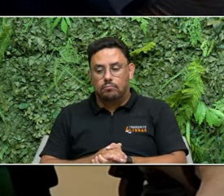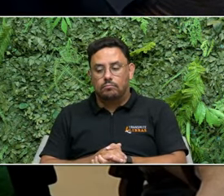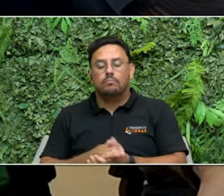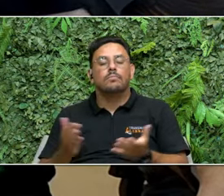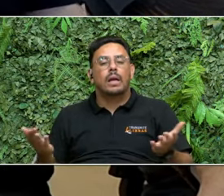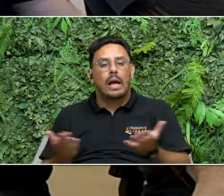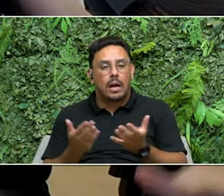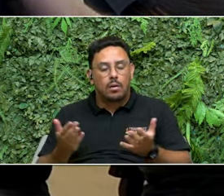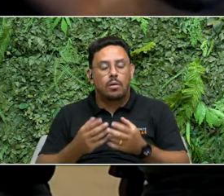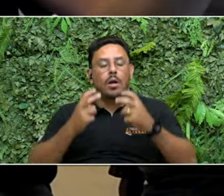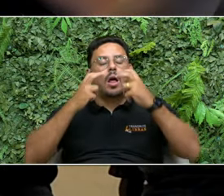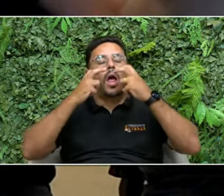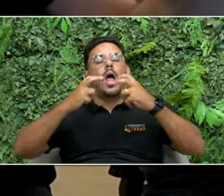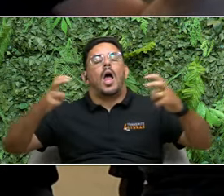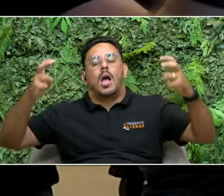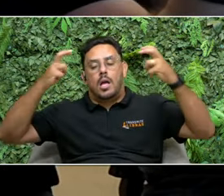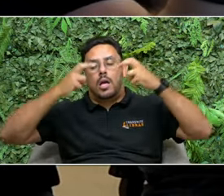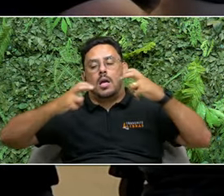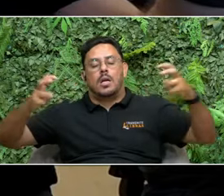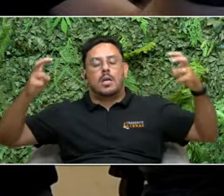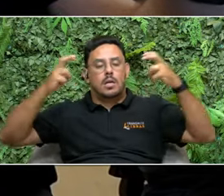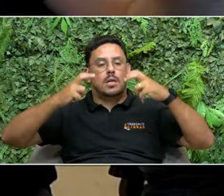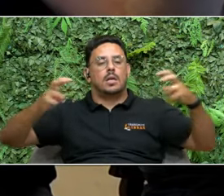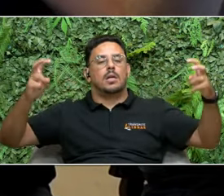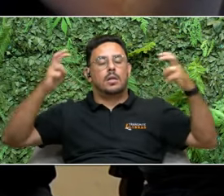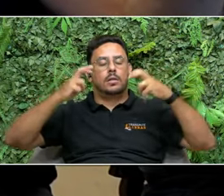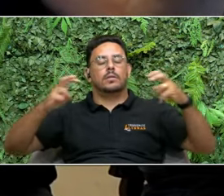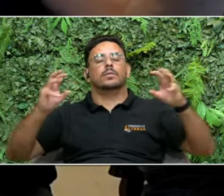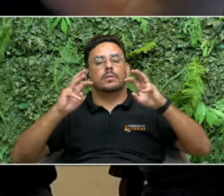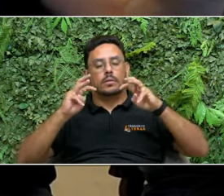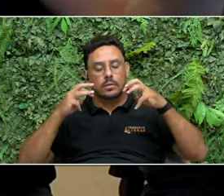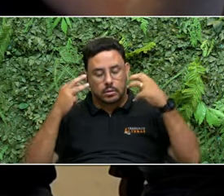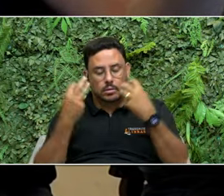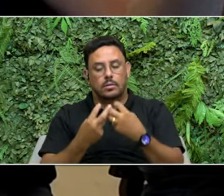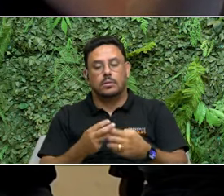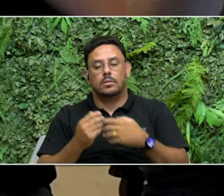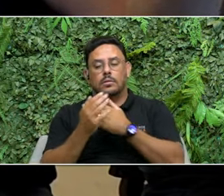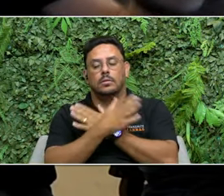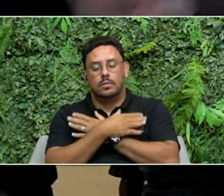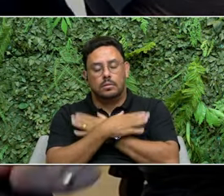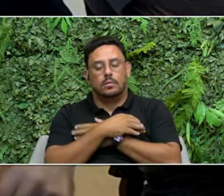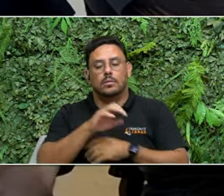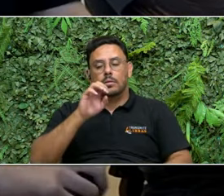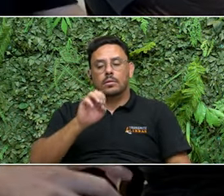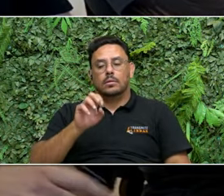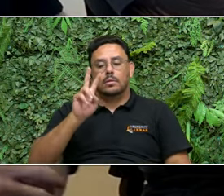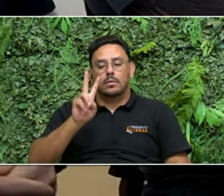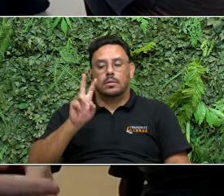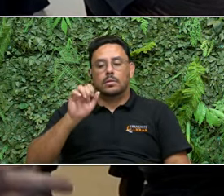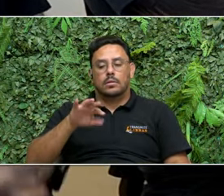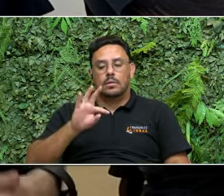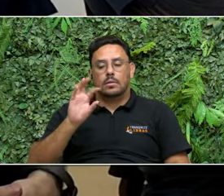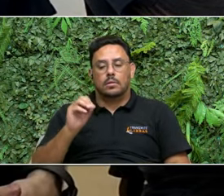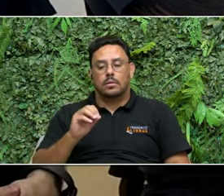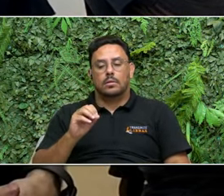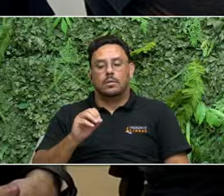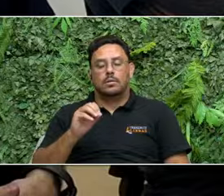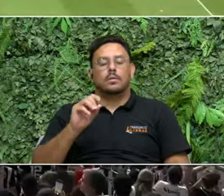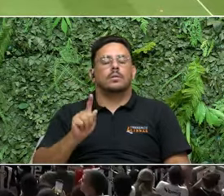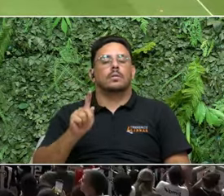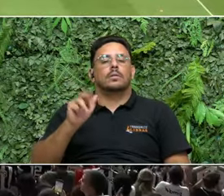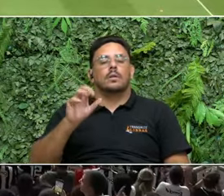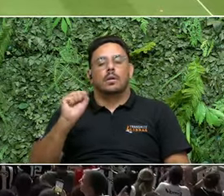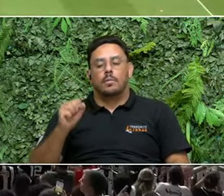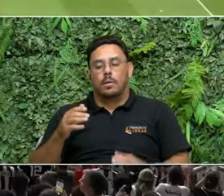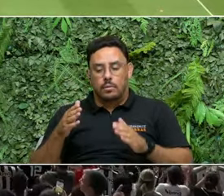momento um alarido ensurdecedor na arena MRV goleiros Everson